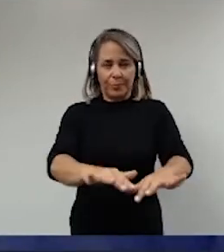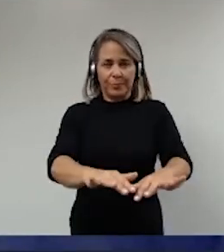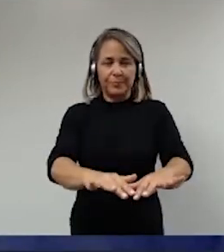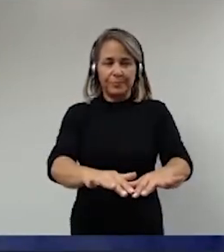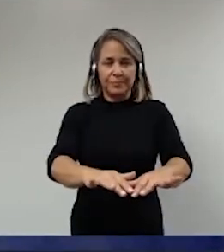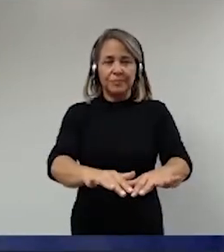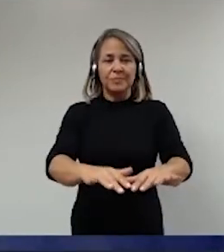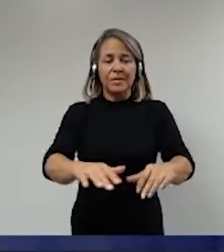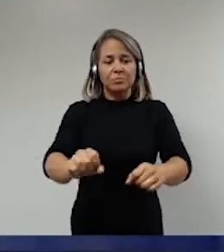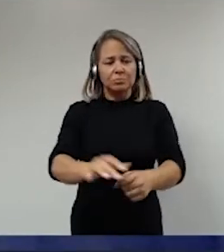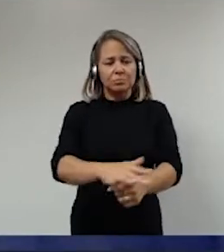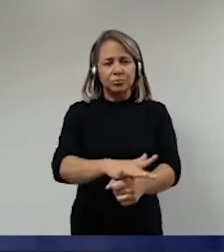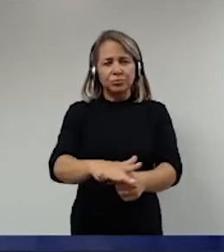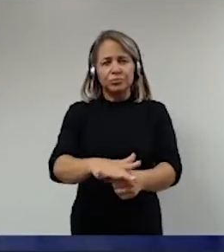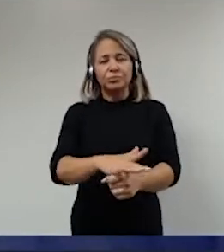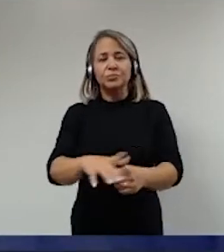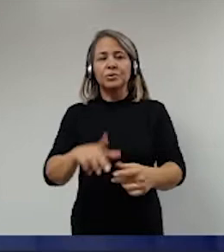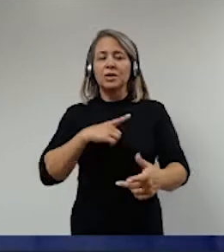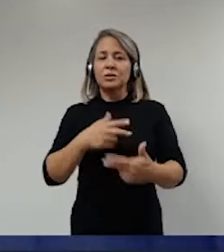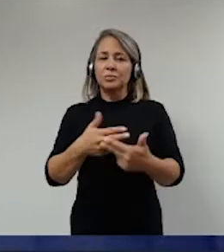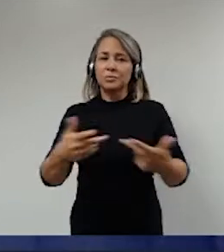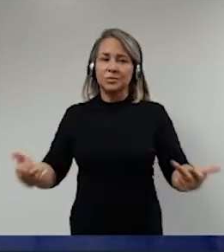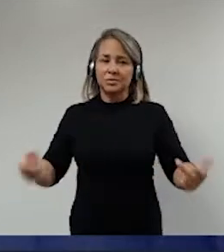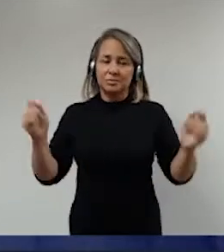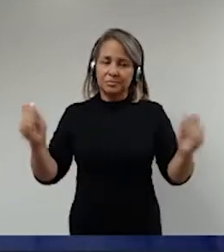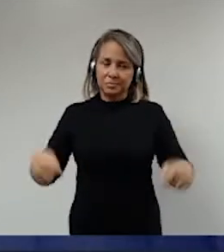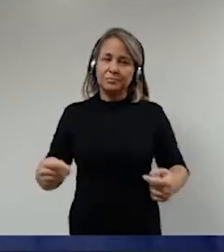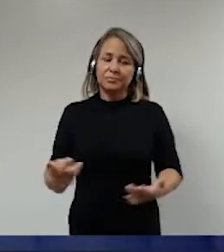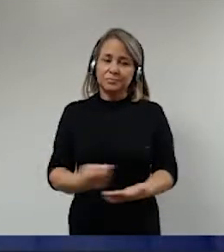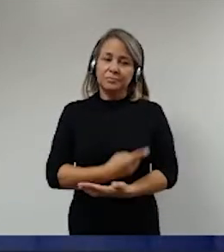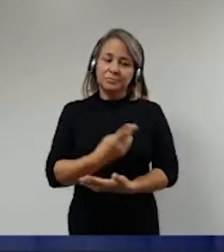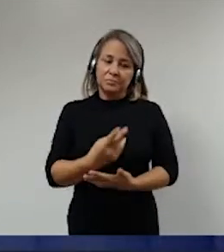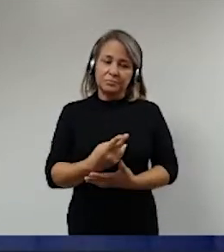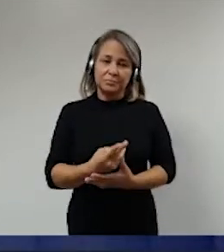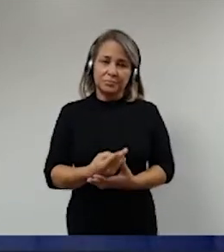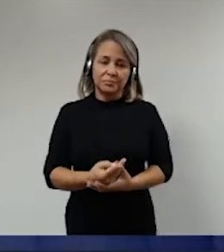né, por conta de uma série de fatores, né, que